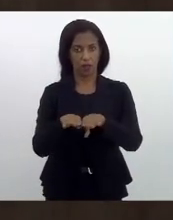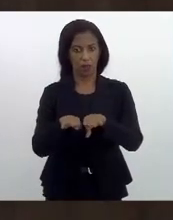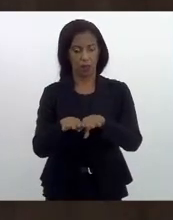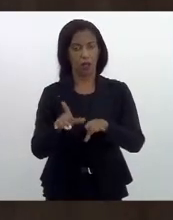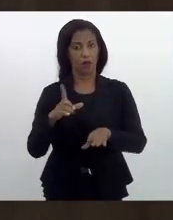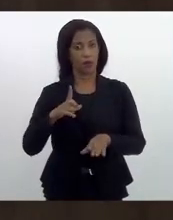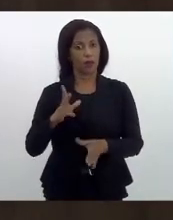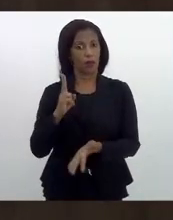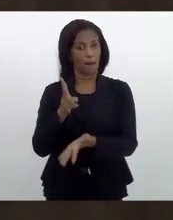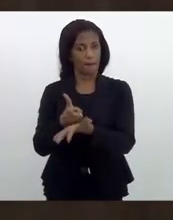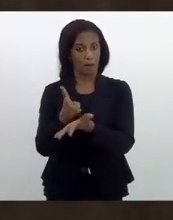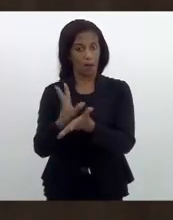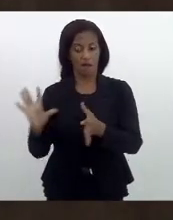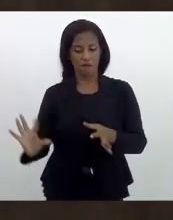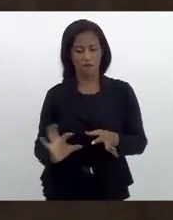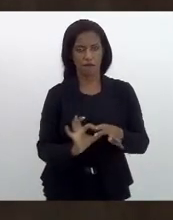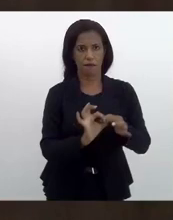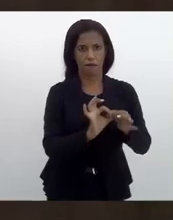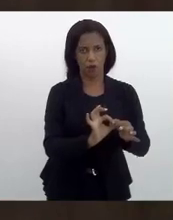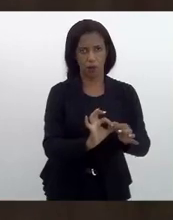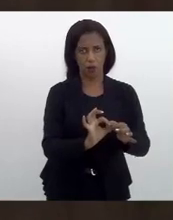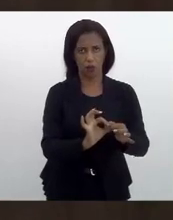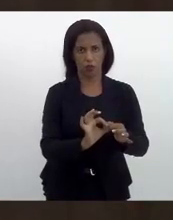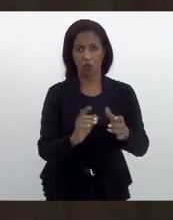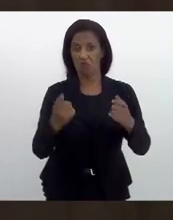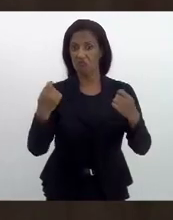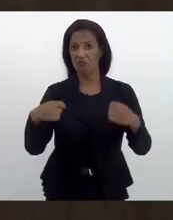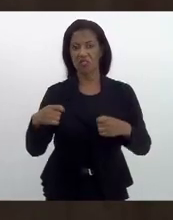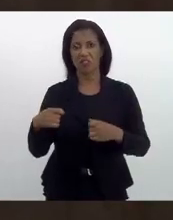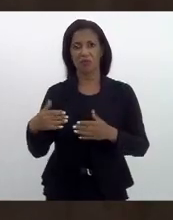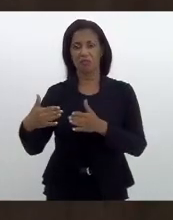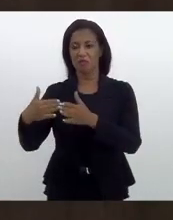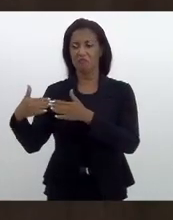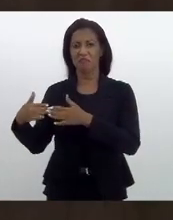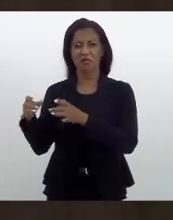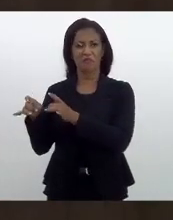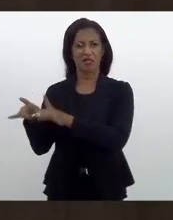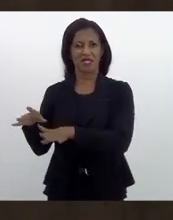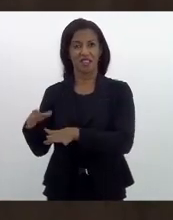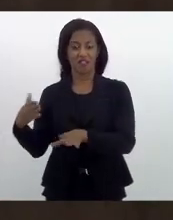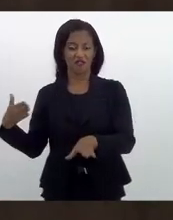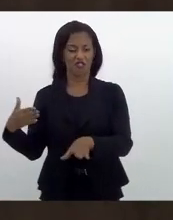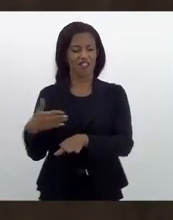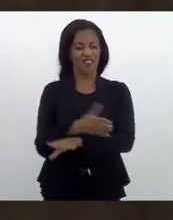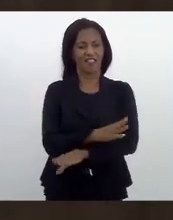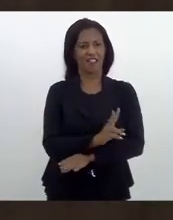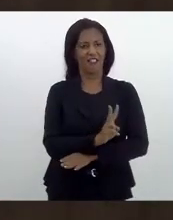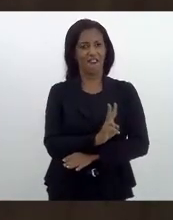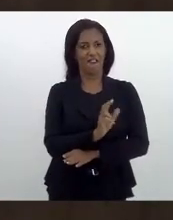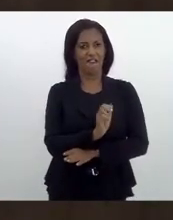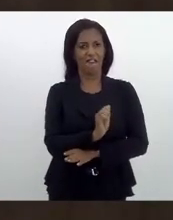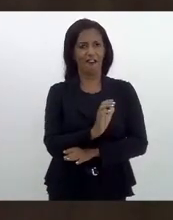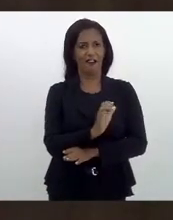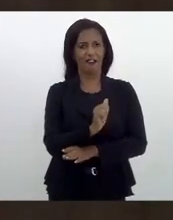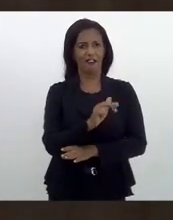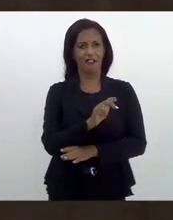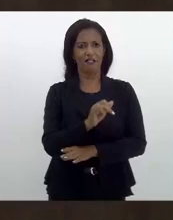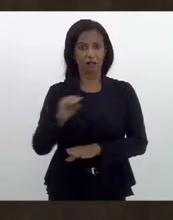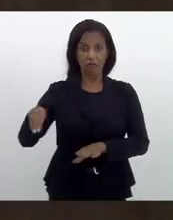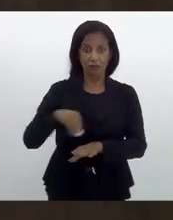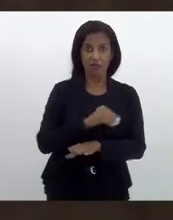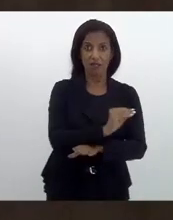permanência de vínculo, tanto que você não precisa nem se exonerar. Você entra em vacância, que você pode ir,